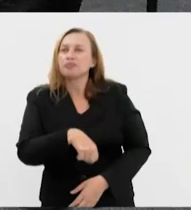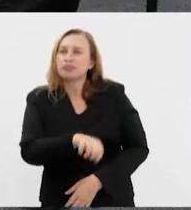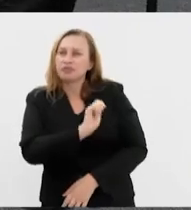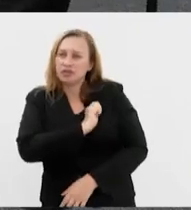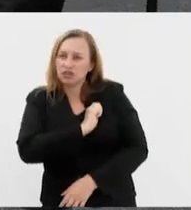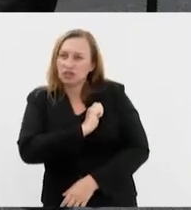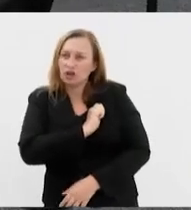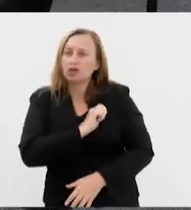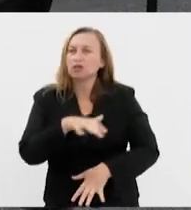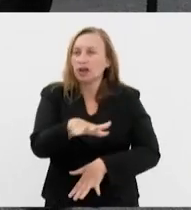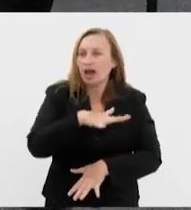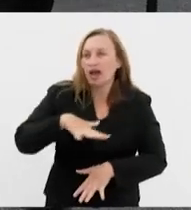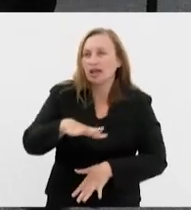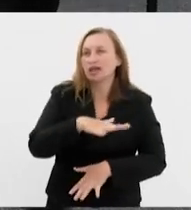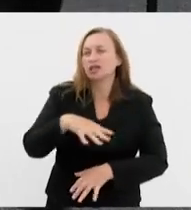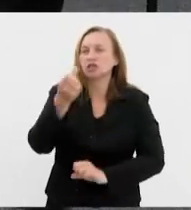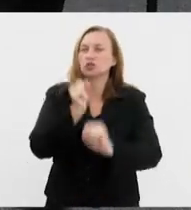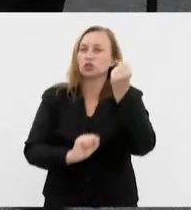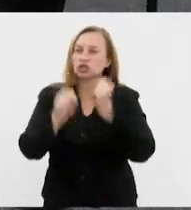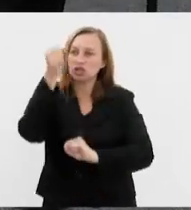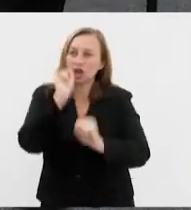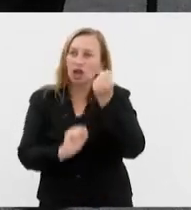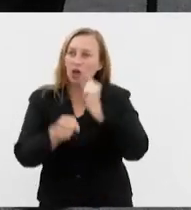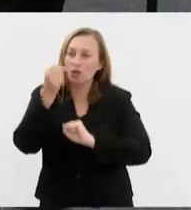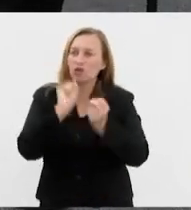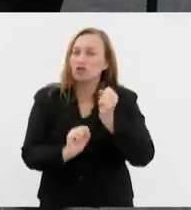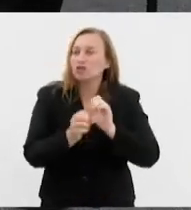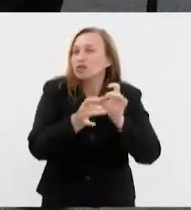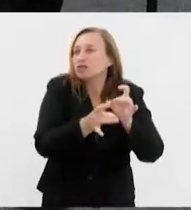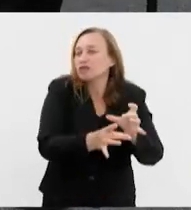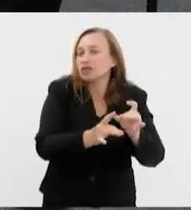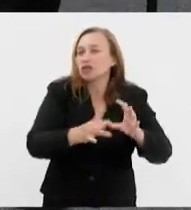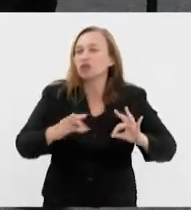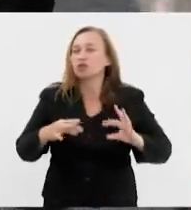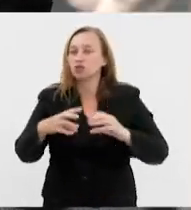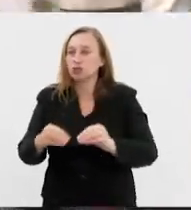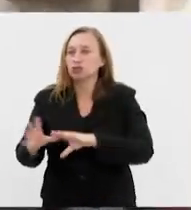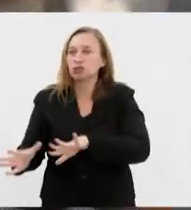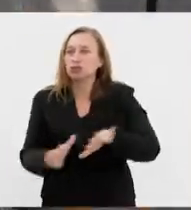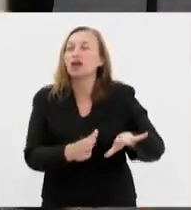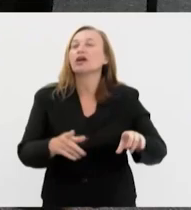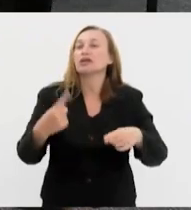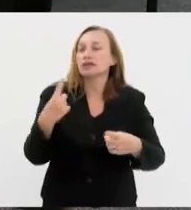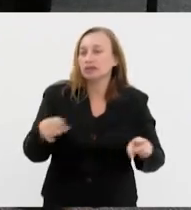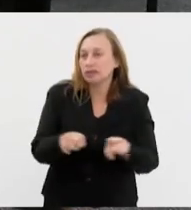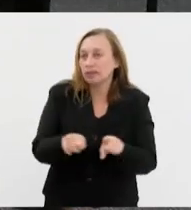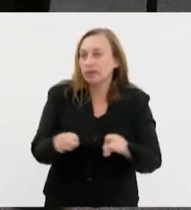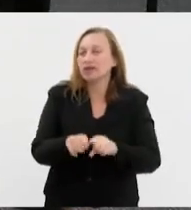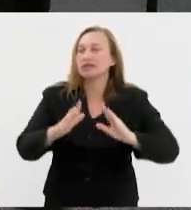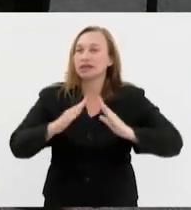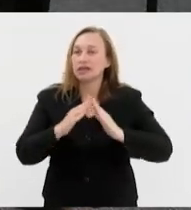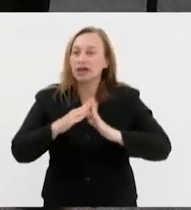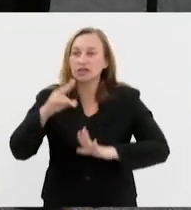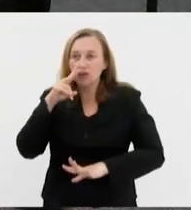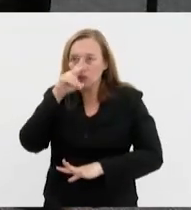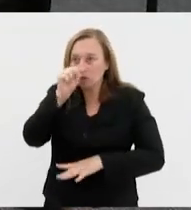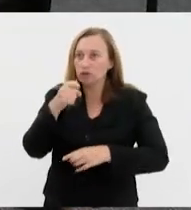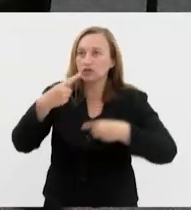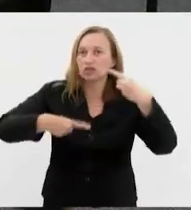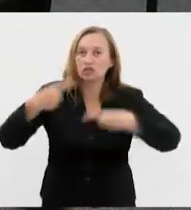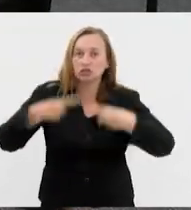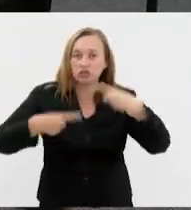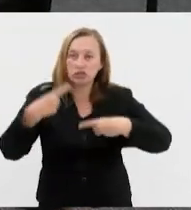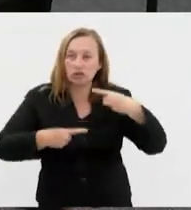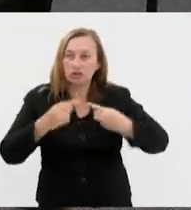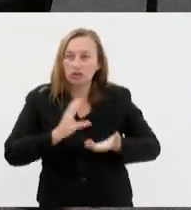no setor industrial, comerciário, seja lá o que for, e também entender que essa casa precisa fortalecer a discussão para esse tipo de